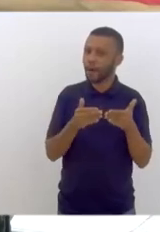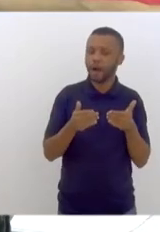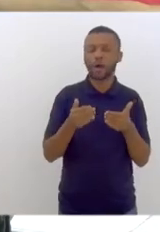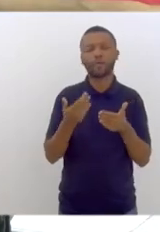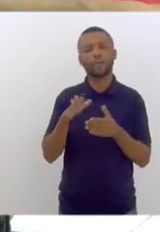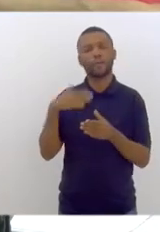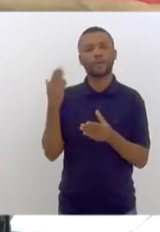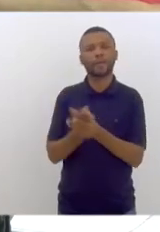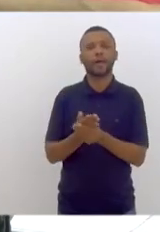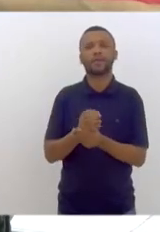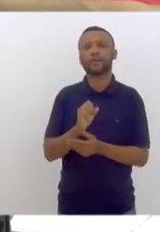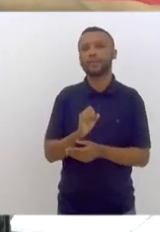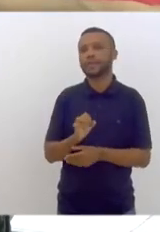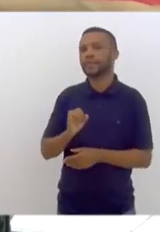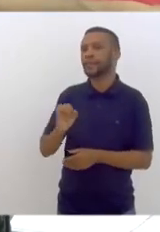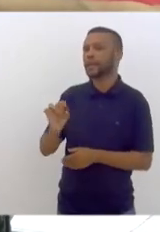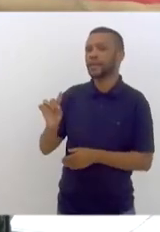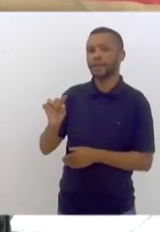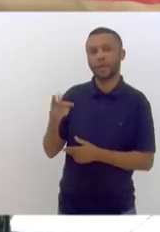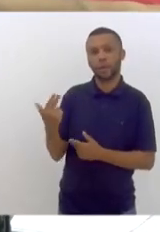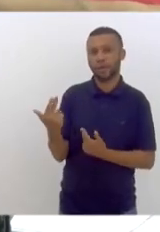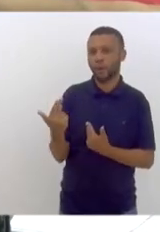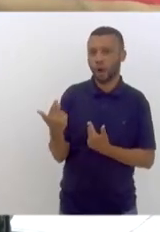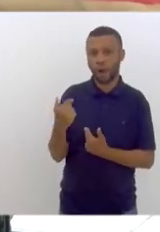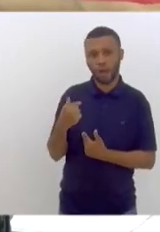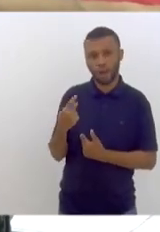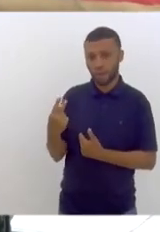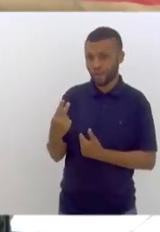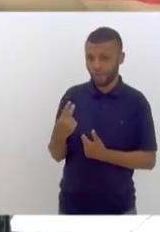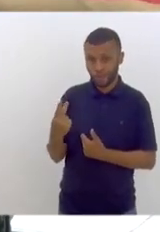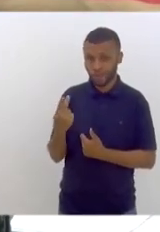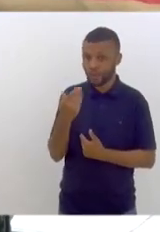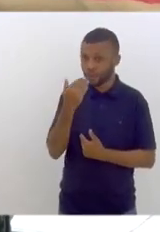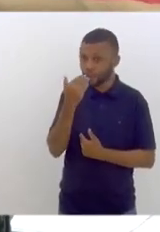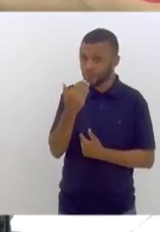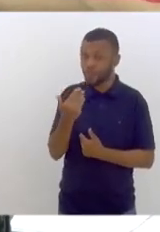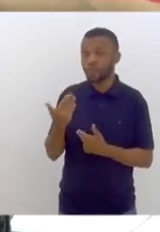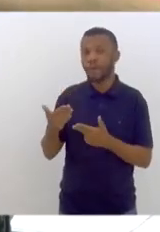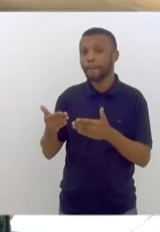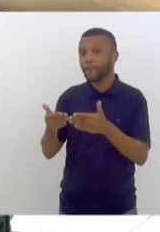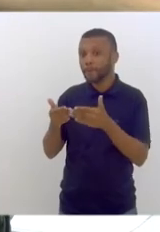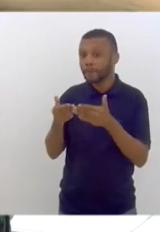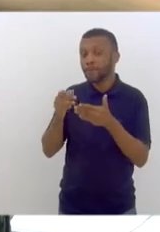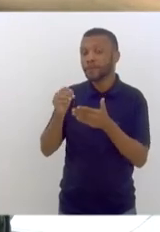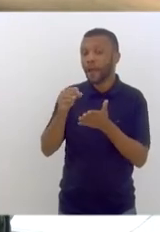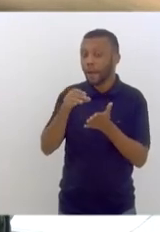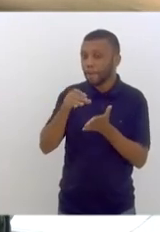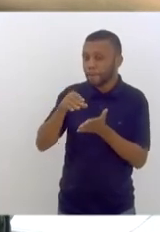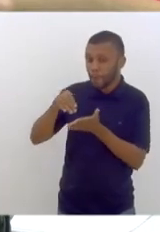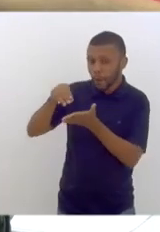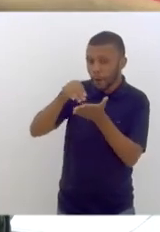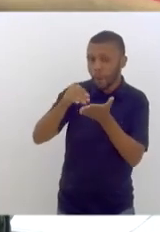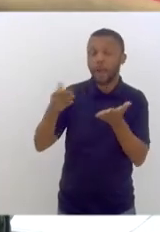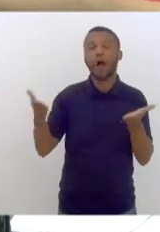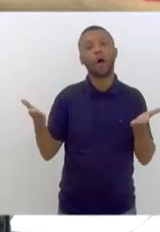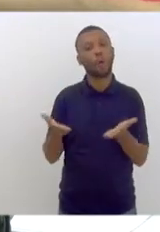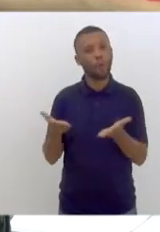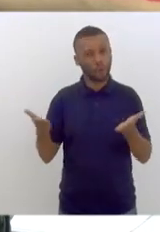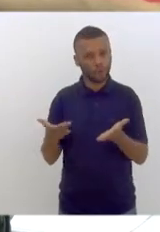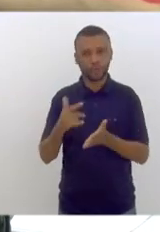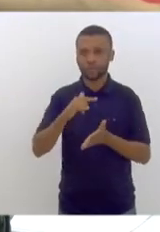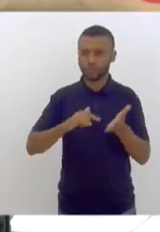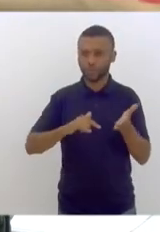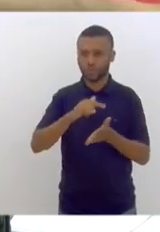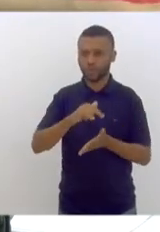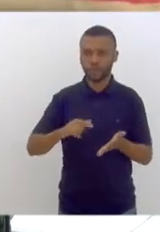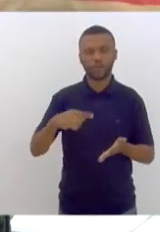tanto eu quanto Serafini. Pedimos que retorne, se possível, a cópia ainda no dia de hoje, né, para que a